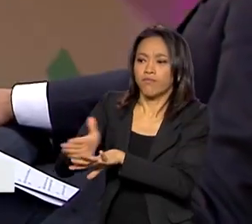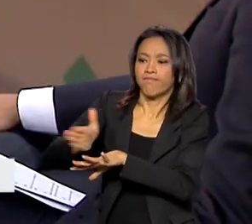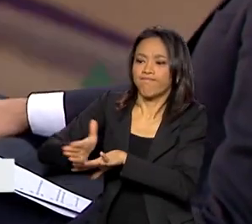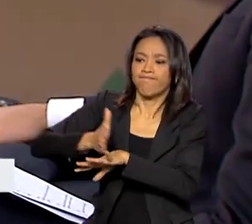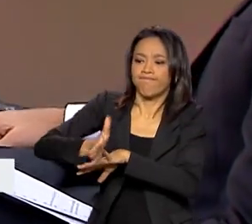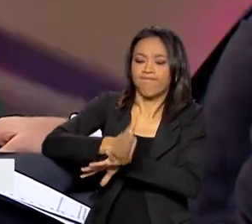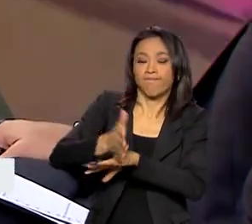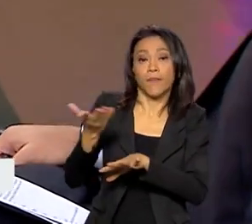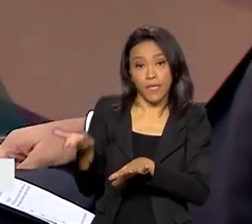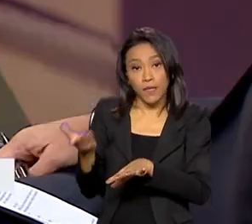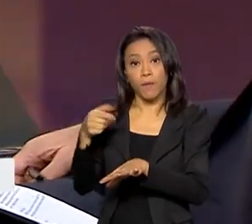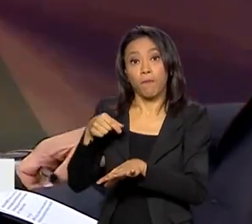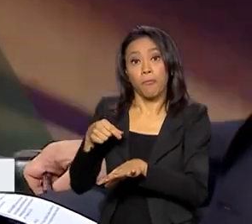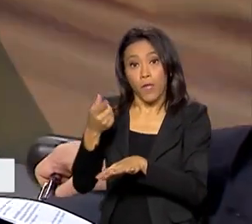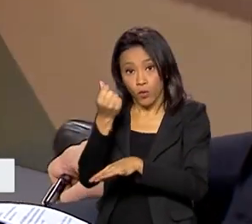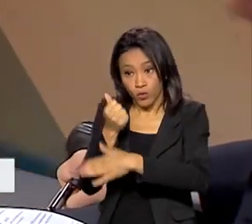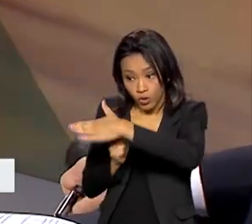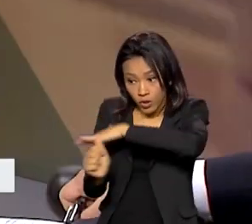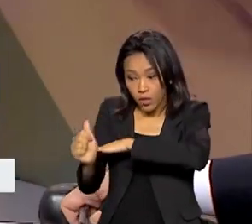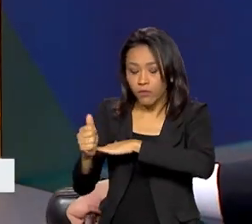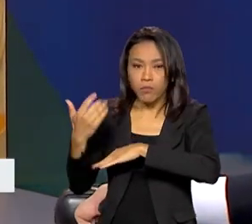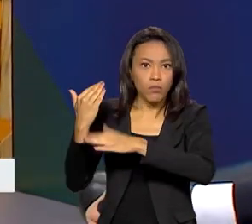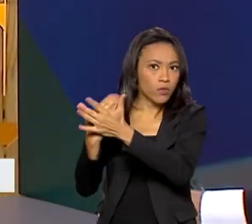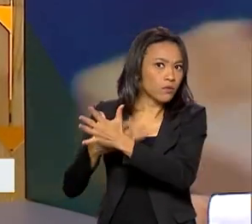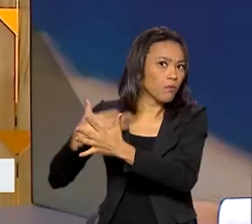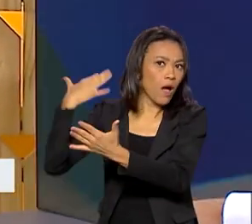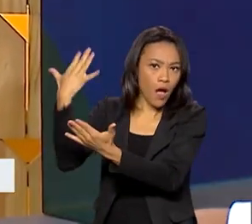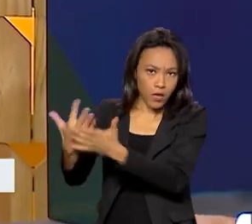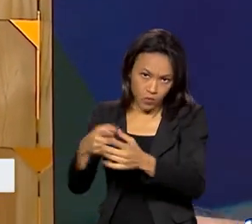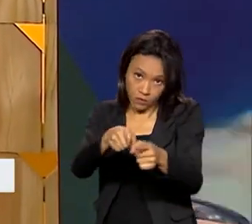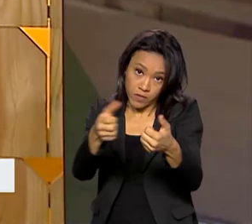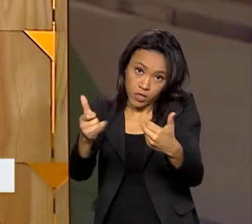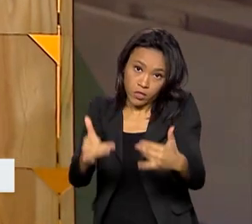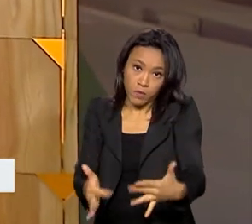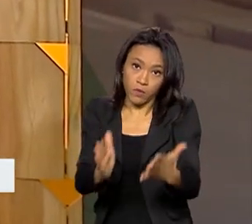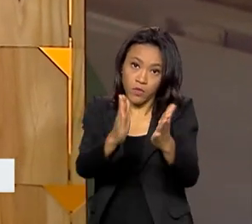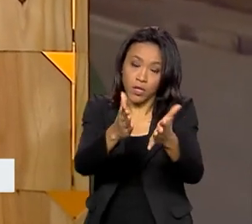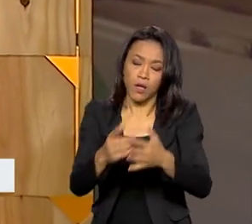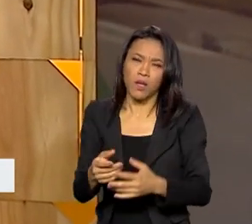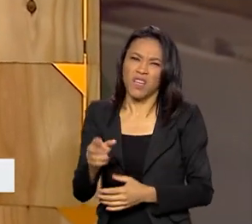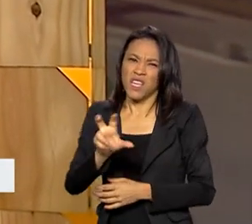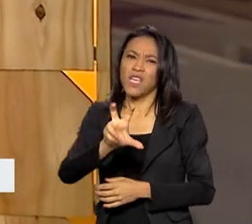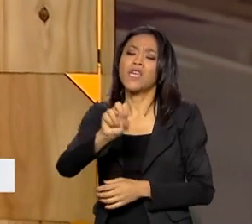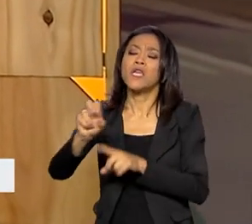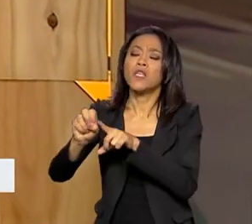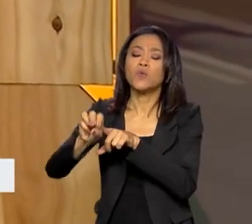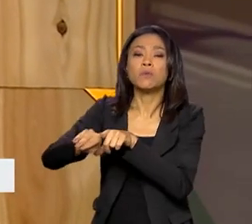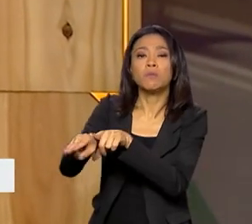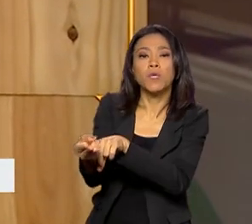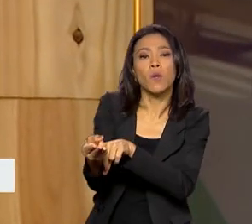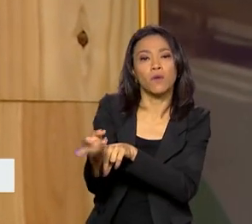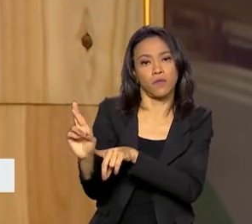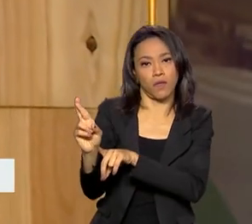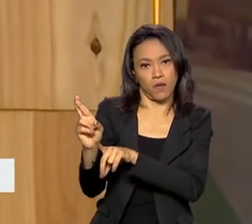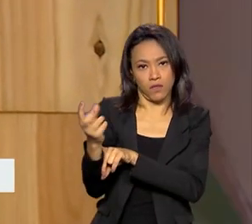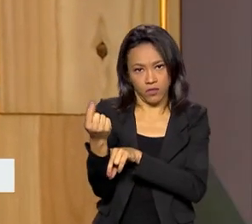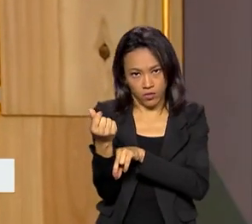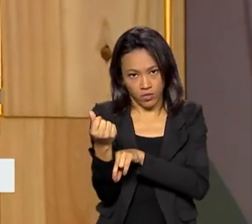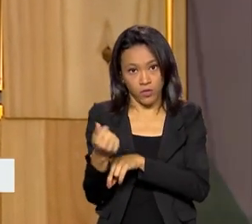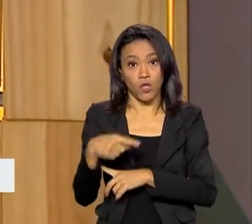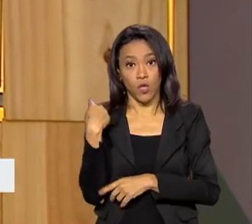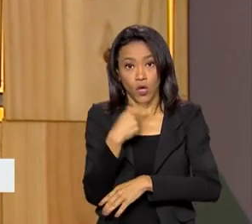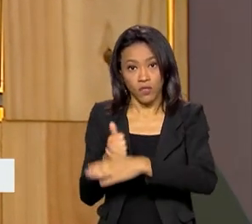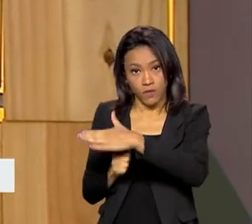Então, o investimento foi muito mais além do que isso que você citou. Eu diria que chega a quase 500 milhões de reais. Nós